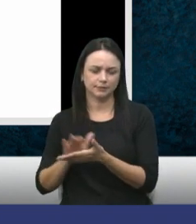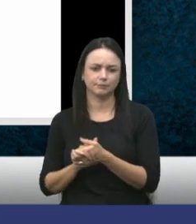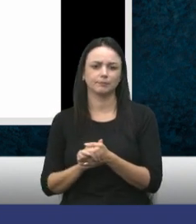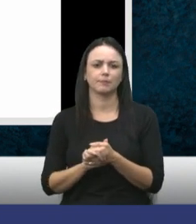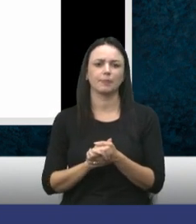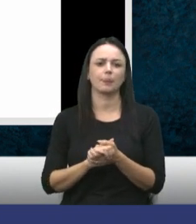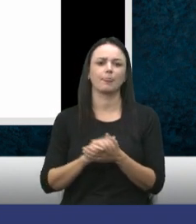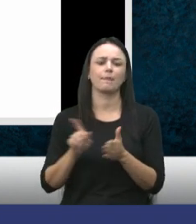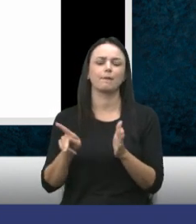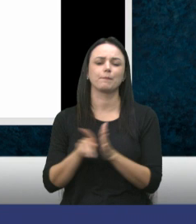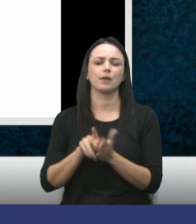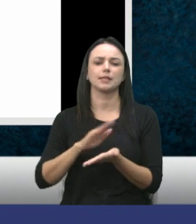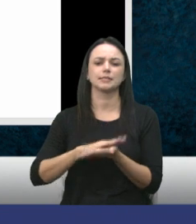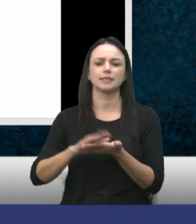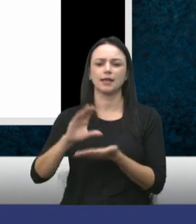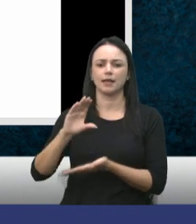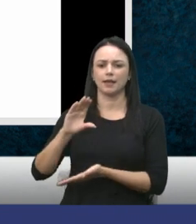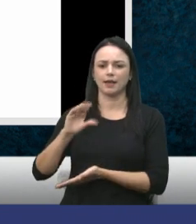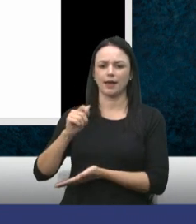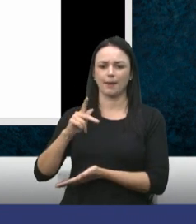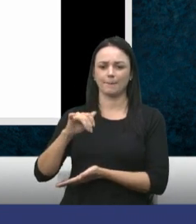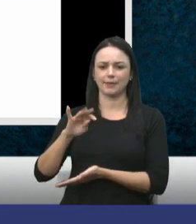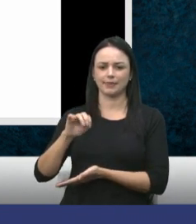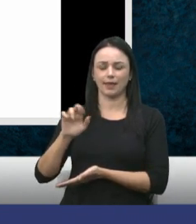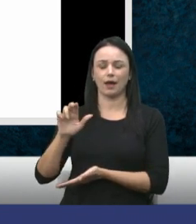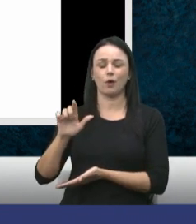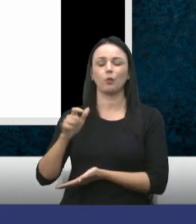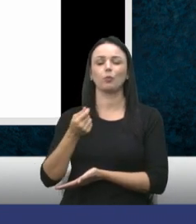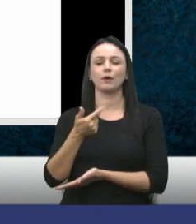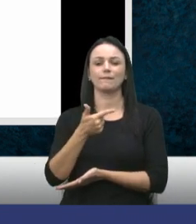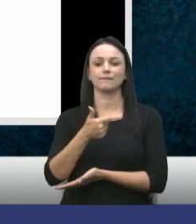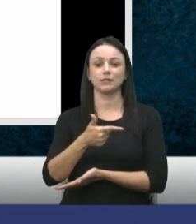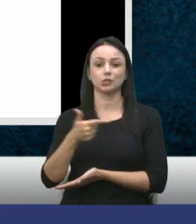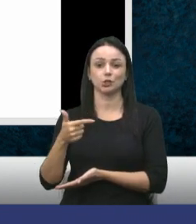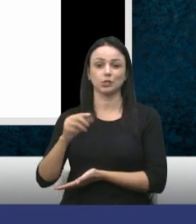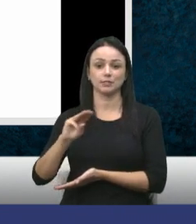de capital, o valor empenhado foi de R$